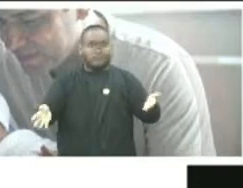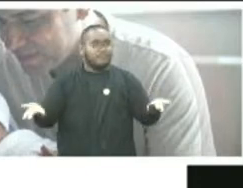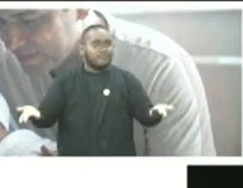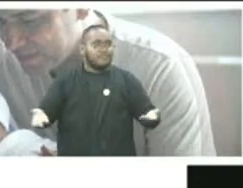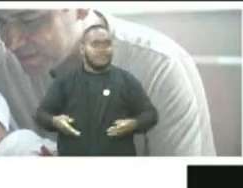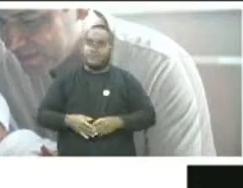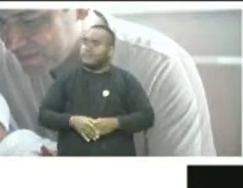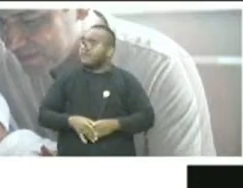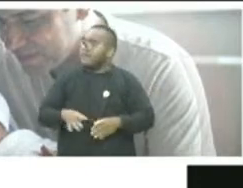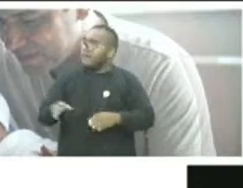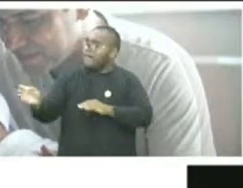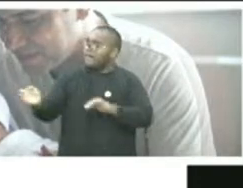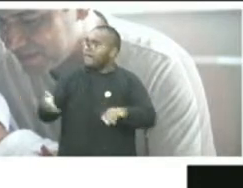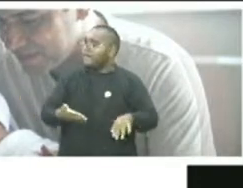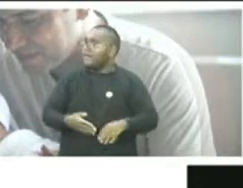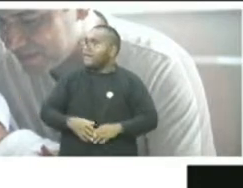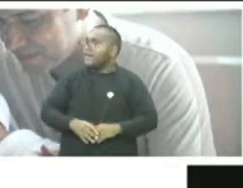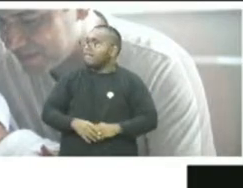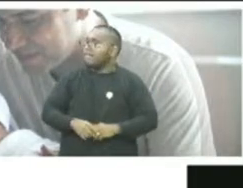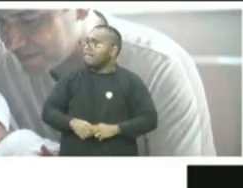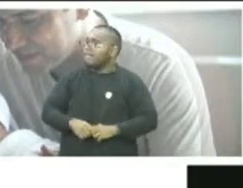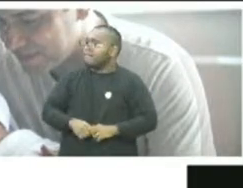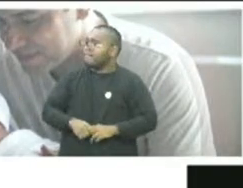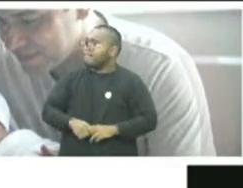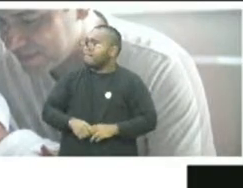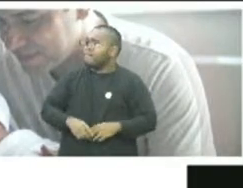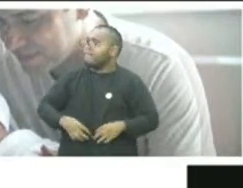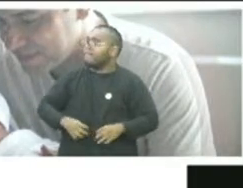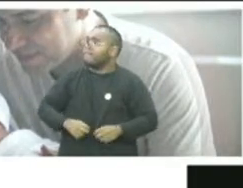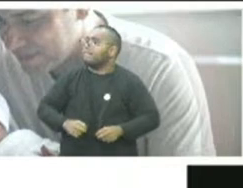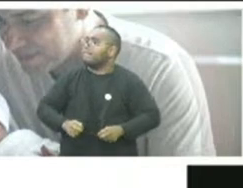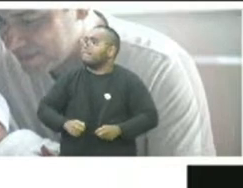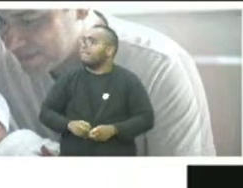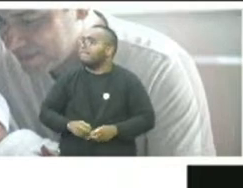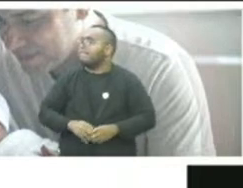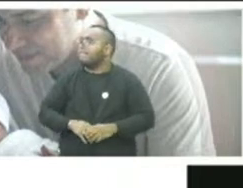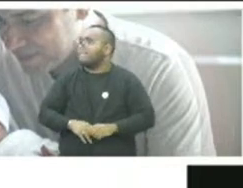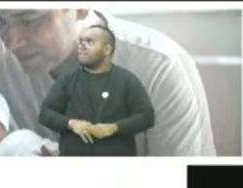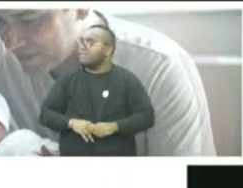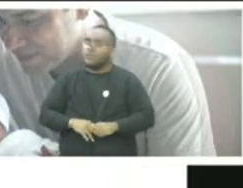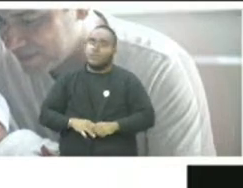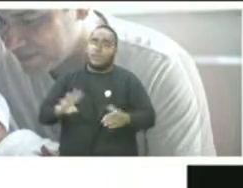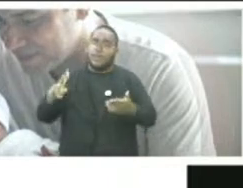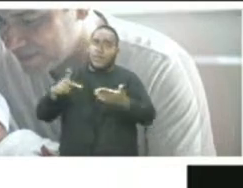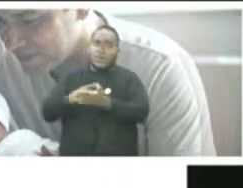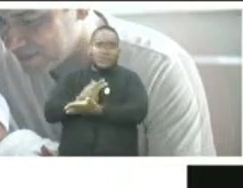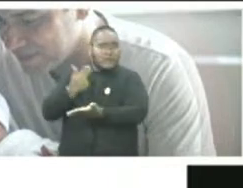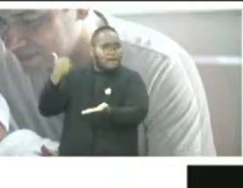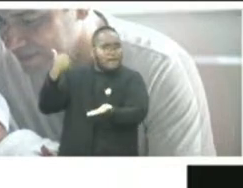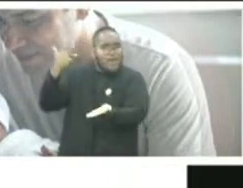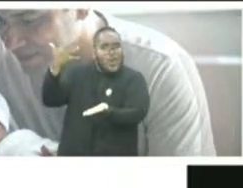ele vem acontecendo há muitos anos.